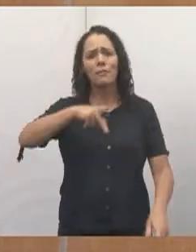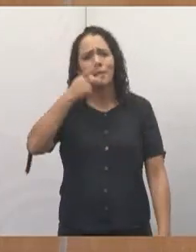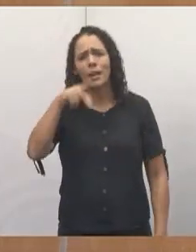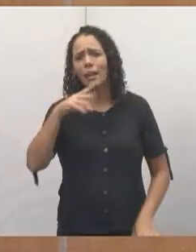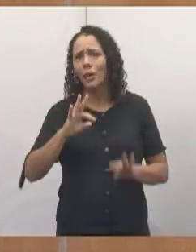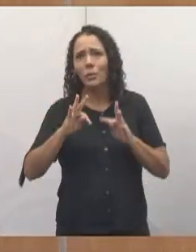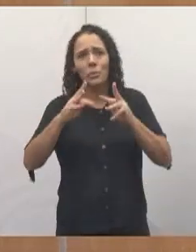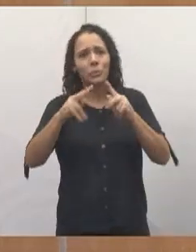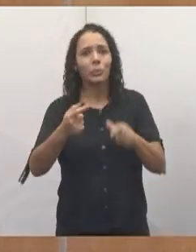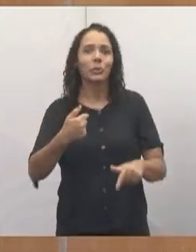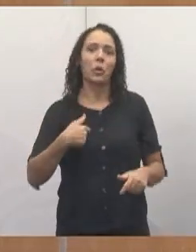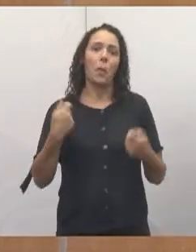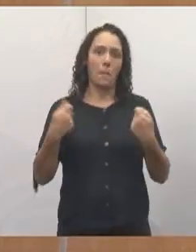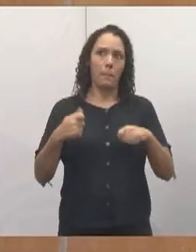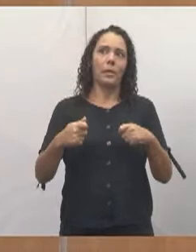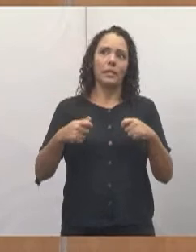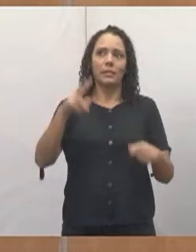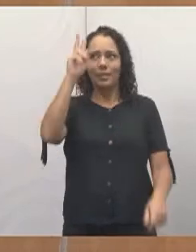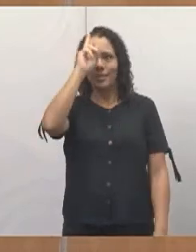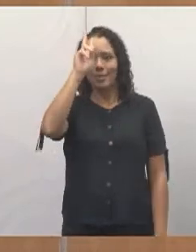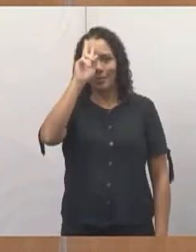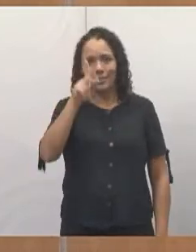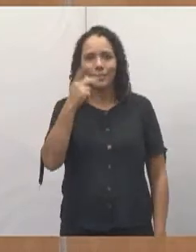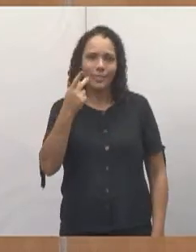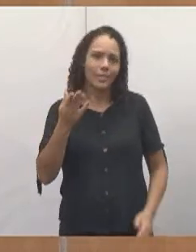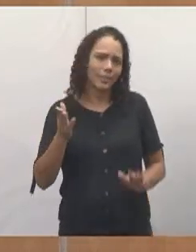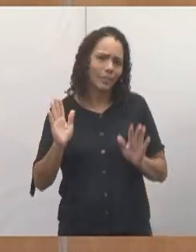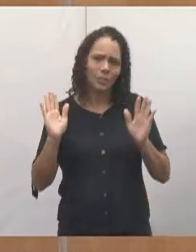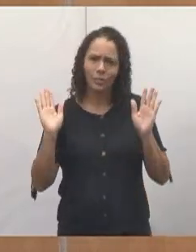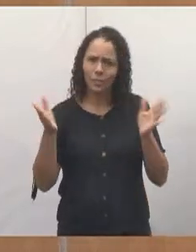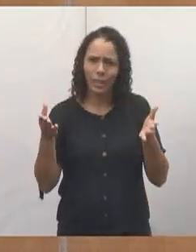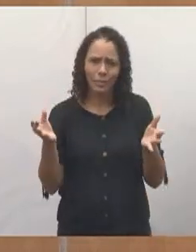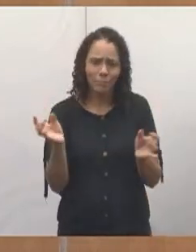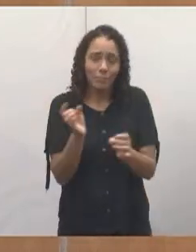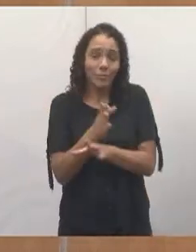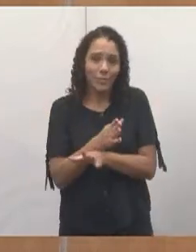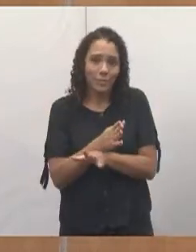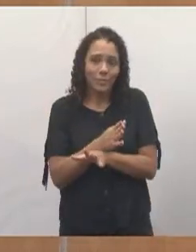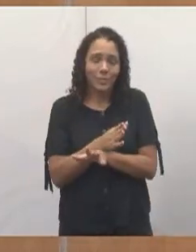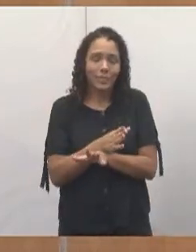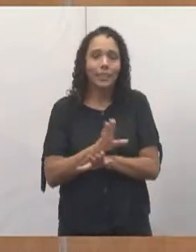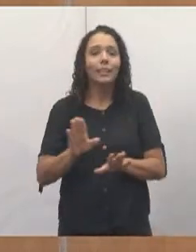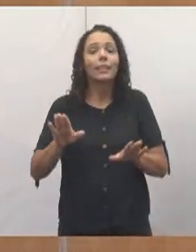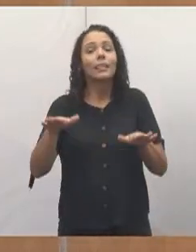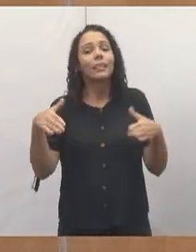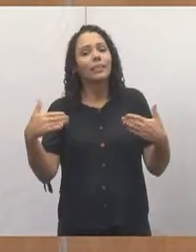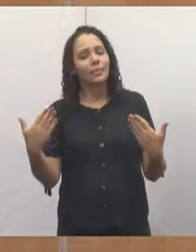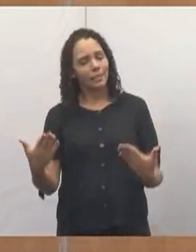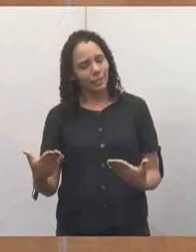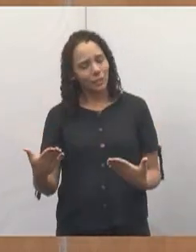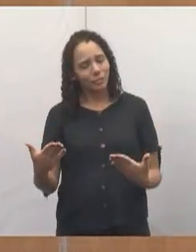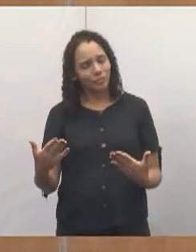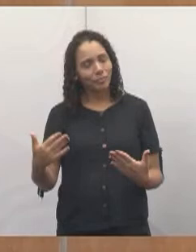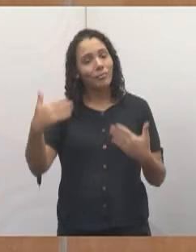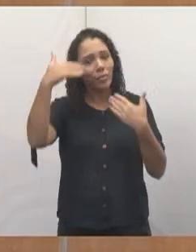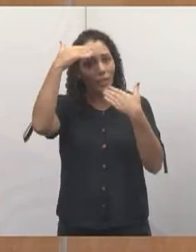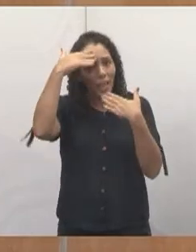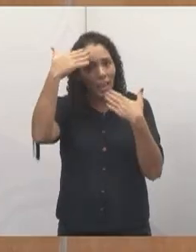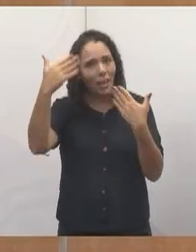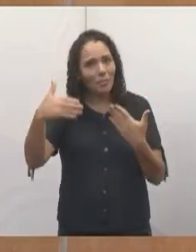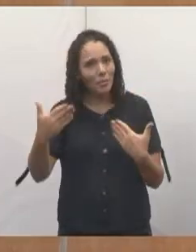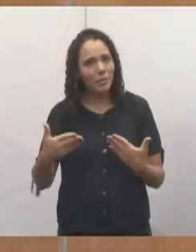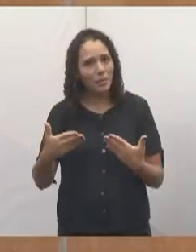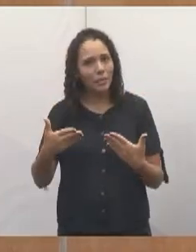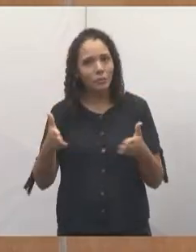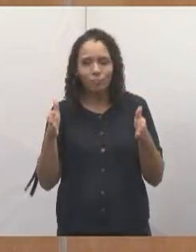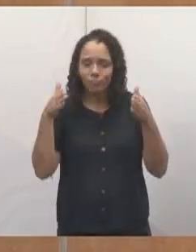lembrar de falar. Assim, há uma homenagem prestada aos advogados, àqueles que